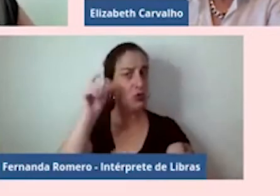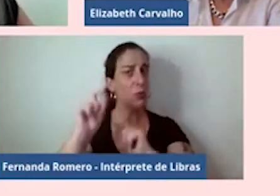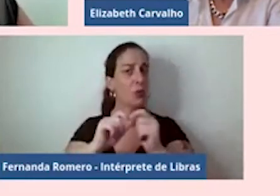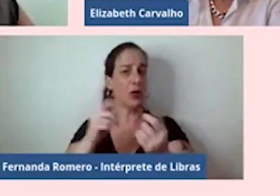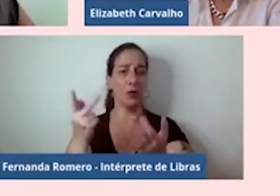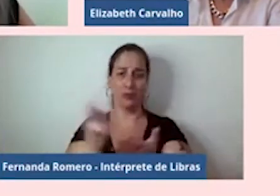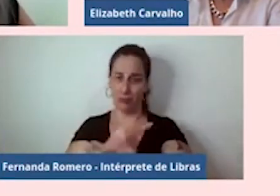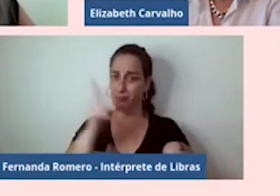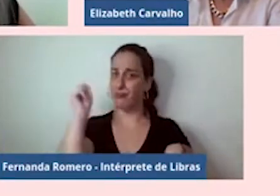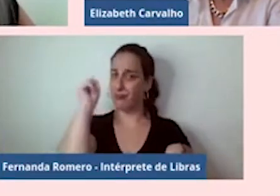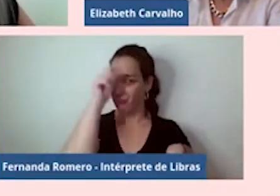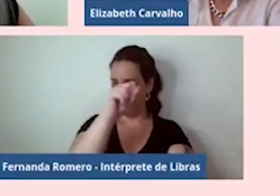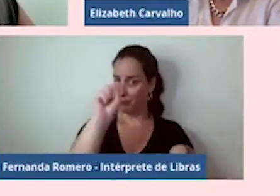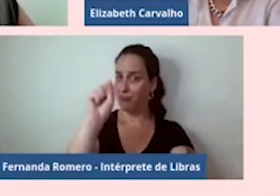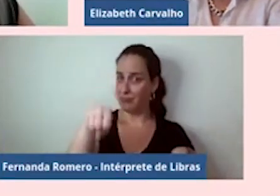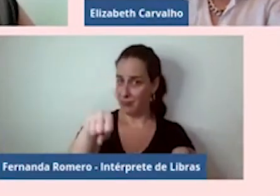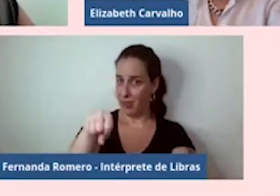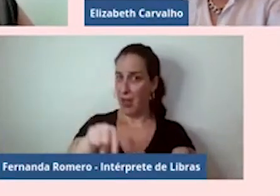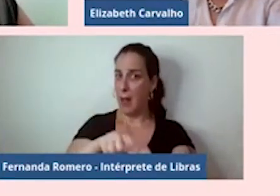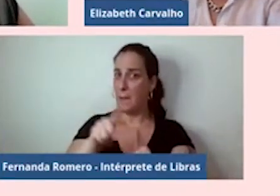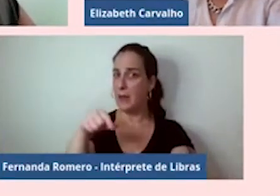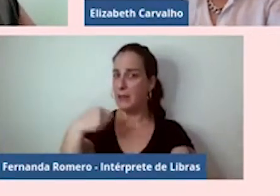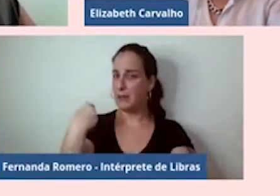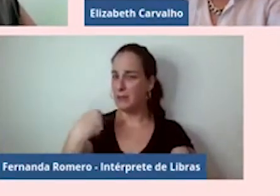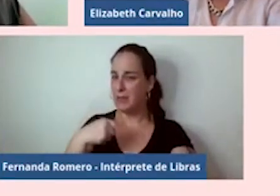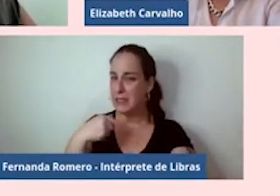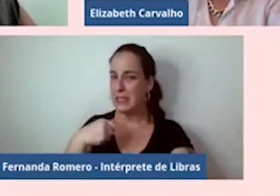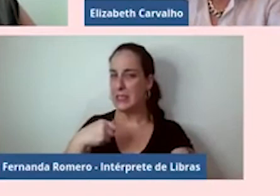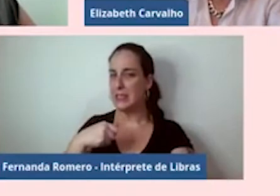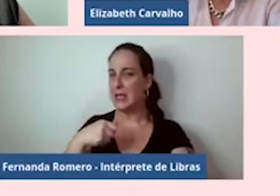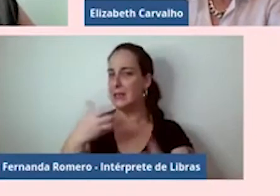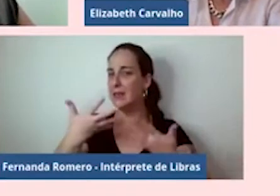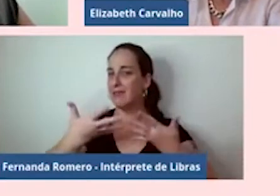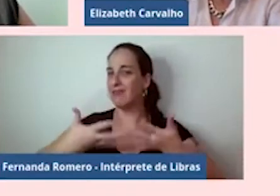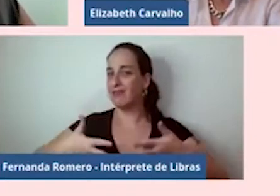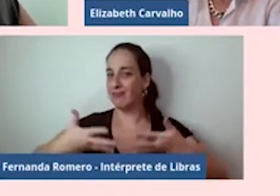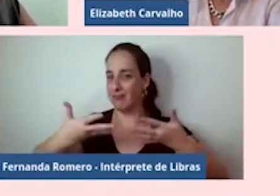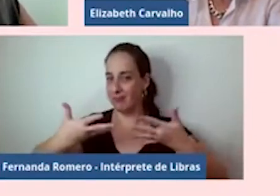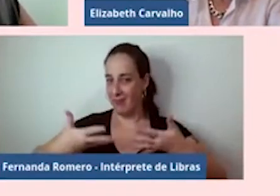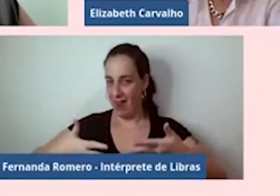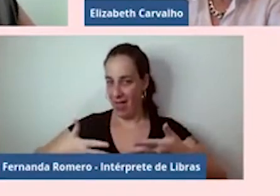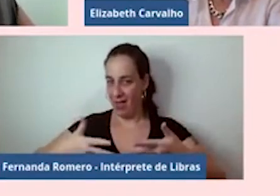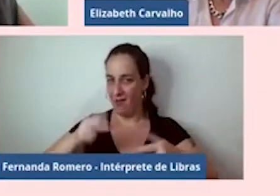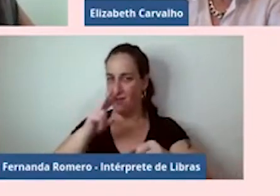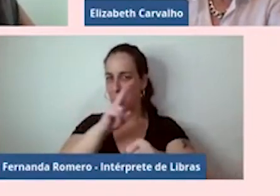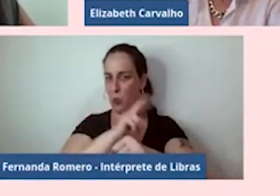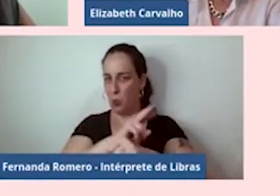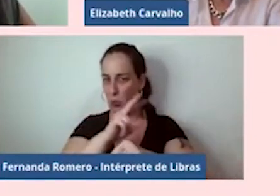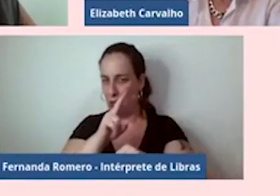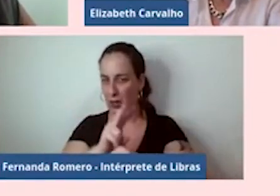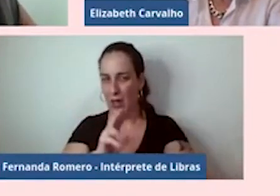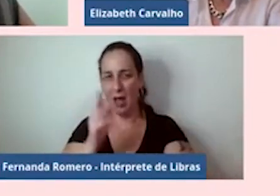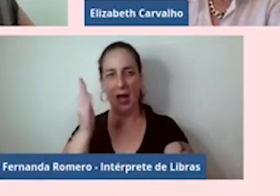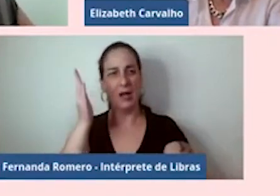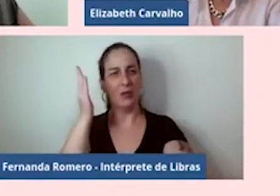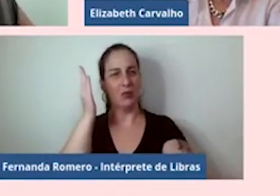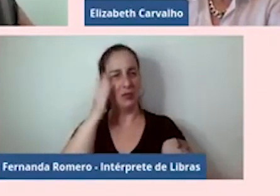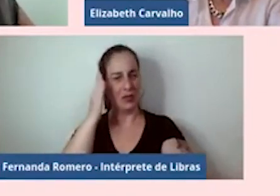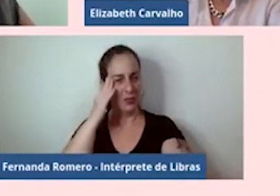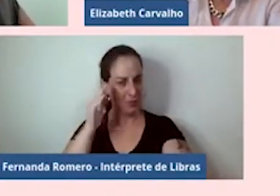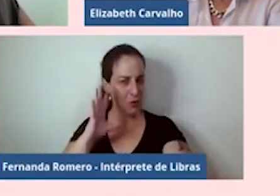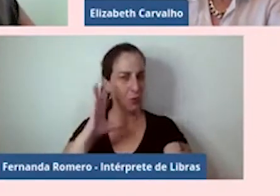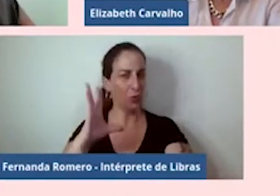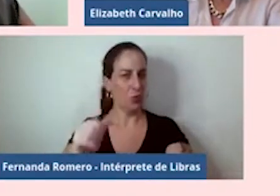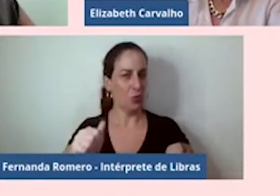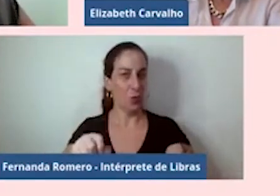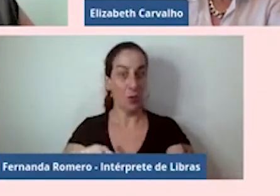difícil, mas até isso a gente tem que levar de uma forma leve, né? Com os cuidados, sabendo o que a gente tem que fazer, mas não